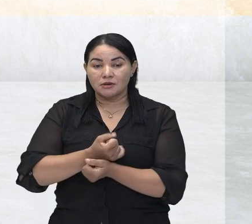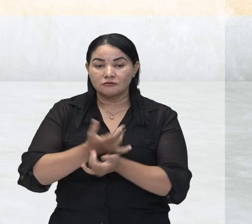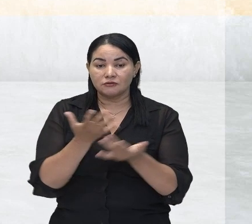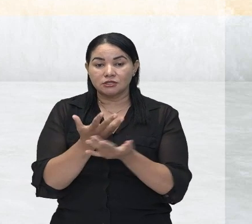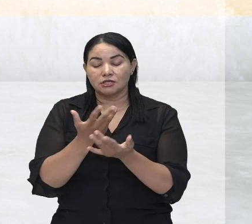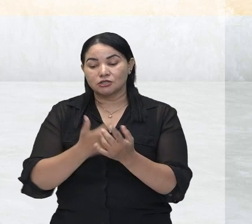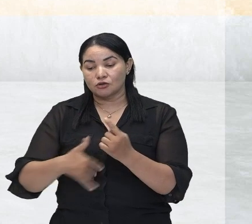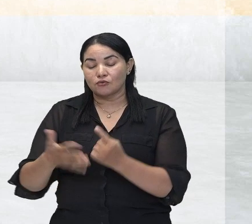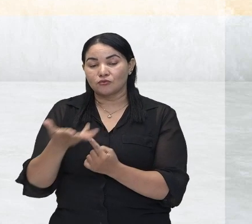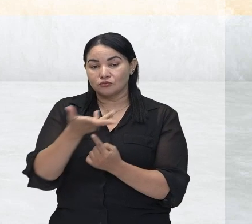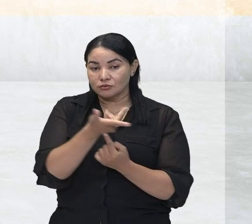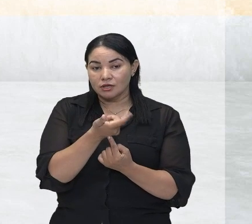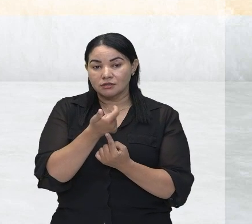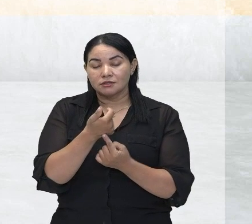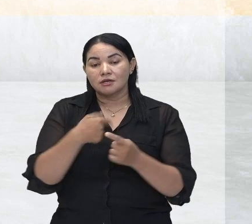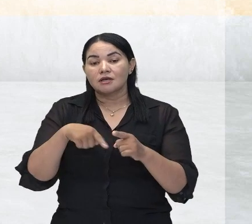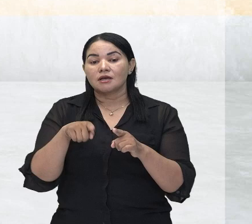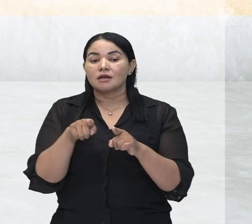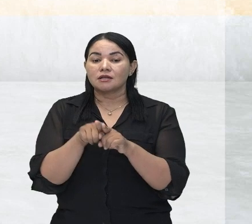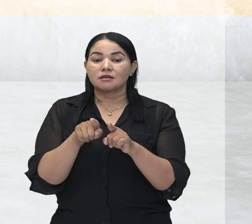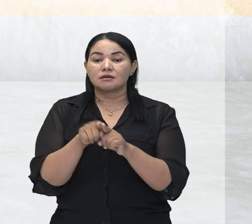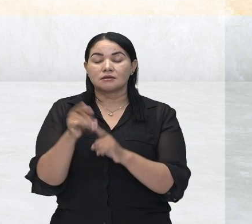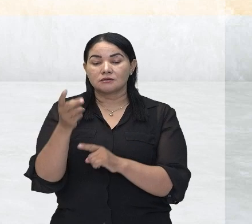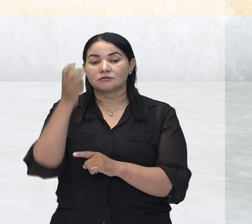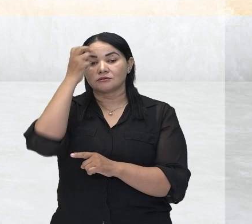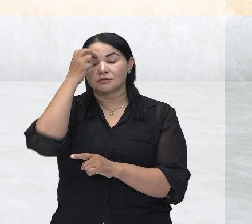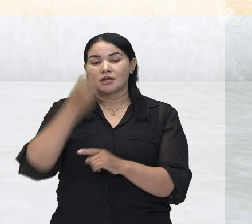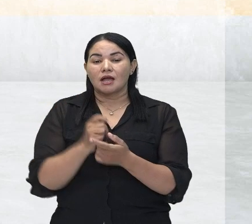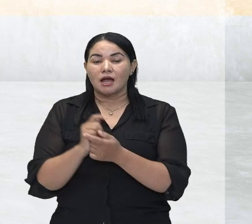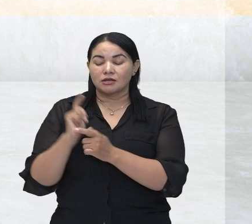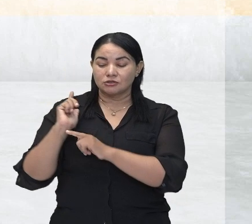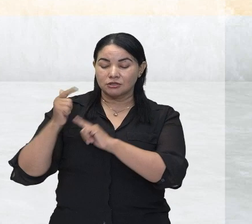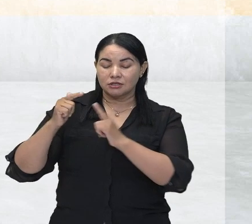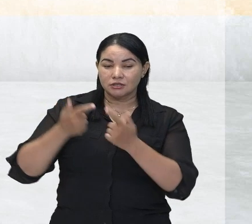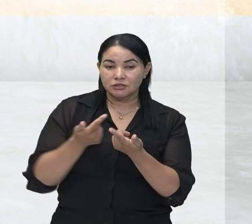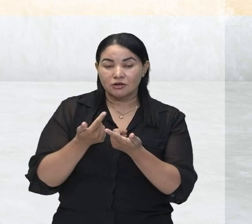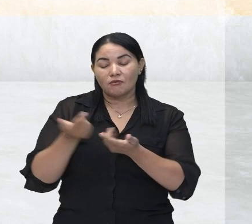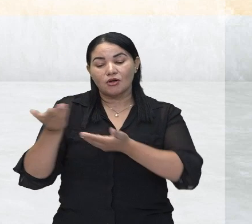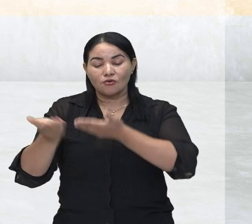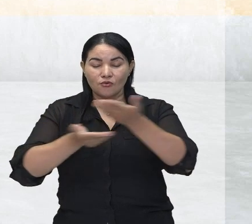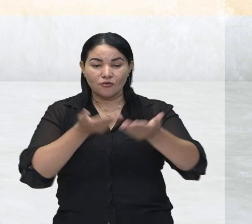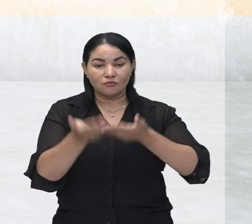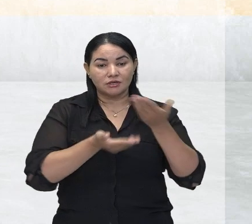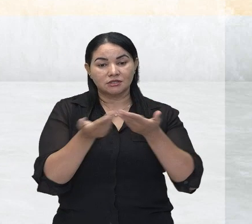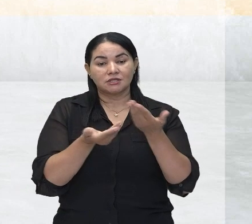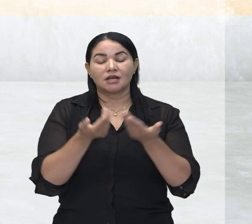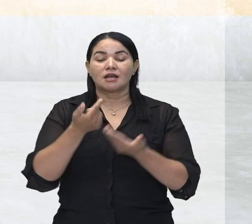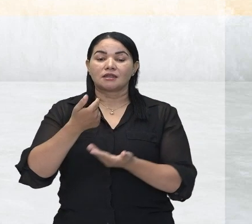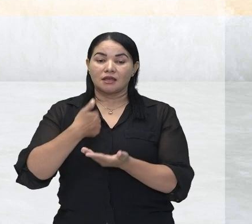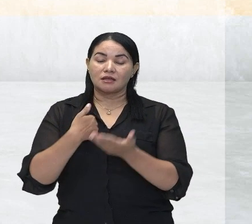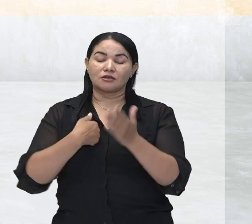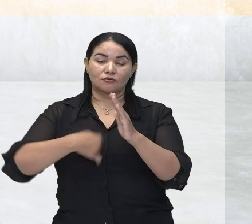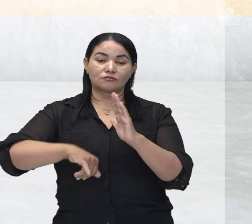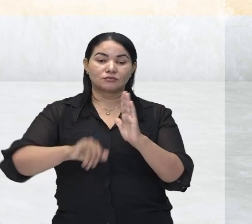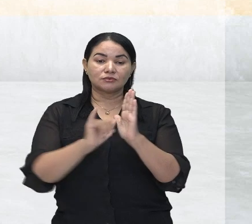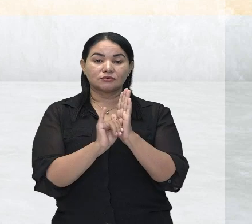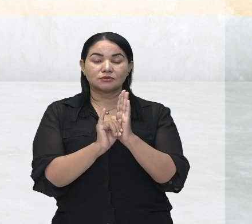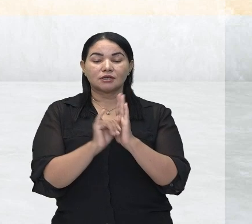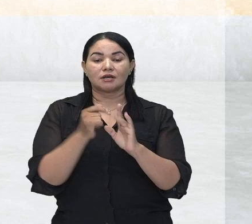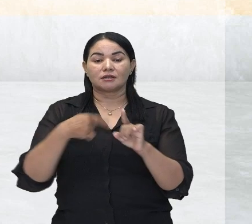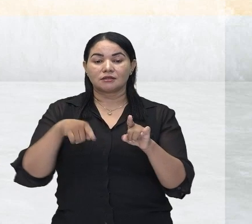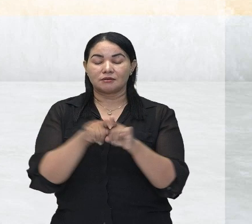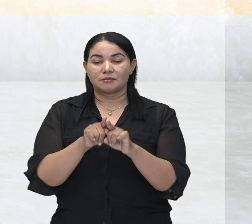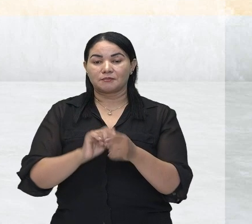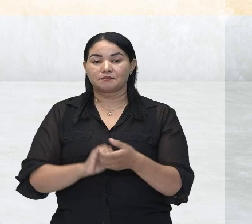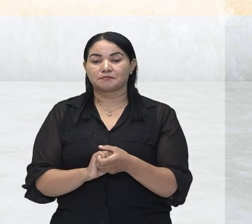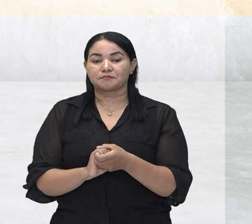são compartilhadas ali de geração em geração. É por isso que eu me identifico. Né? Eu me identifico por